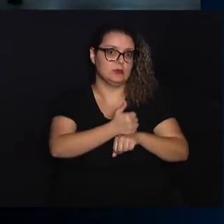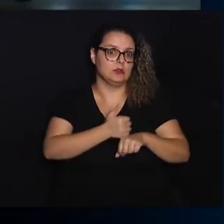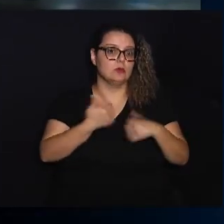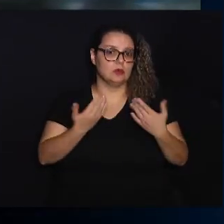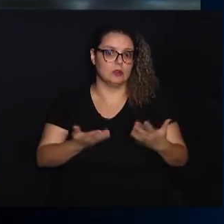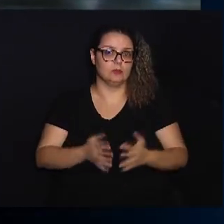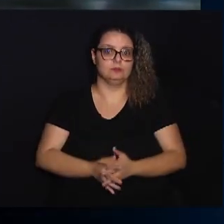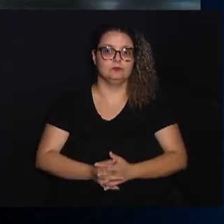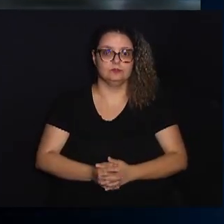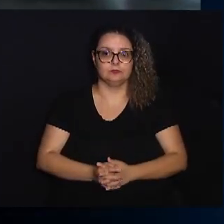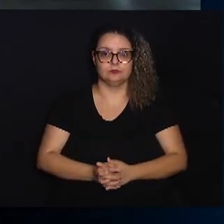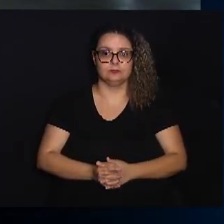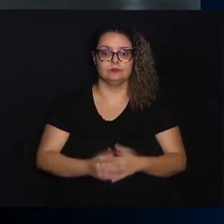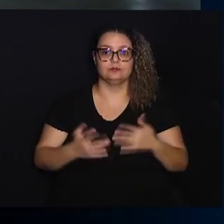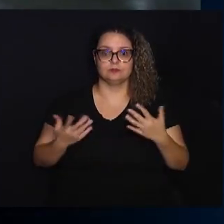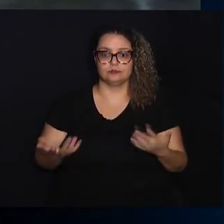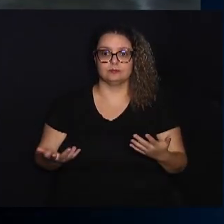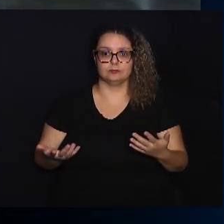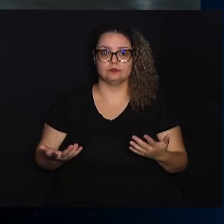Quais são eles?